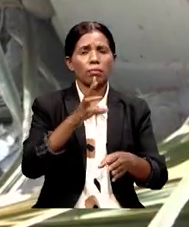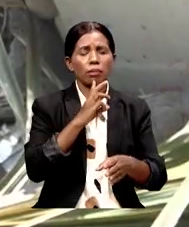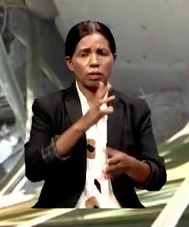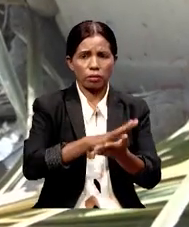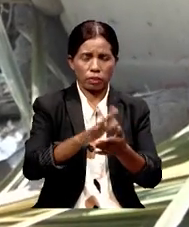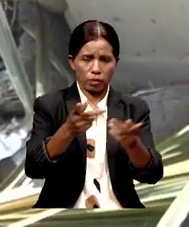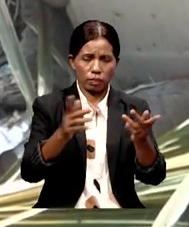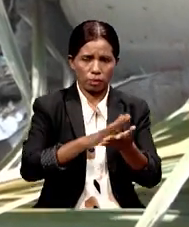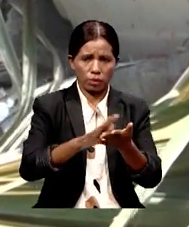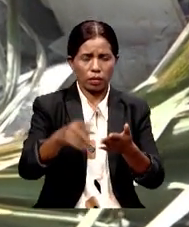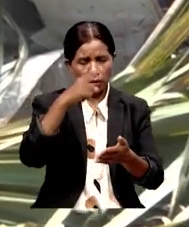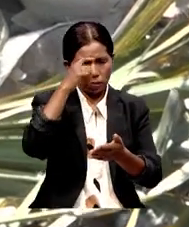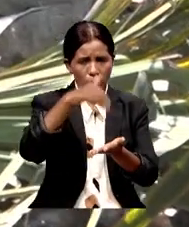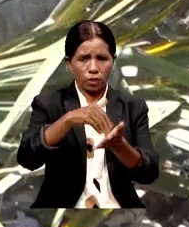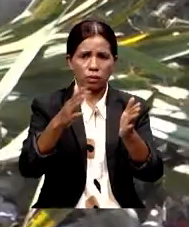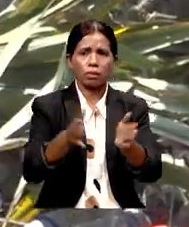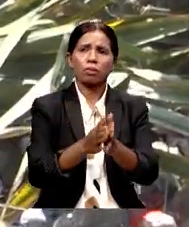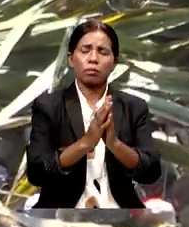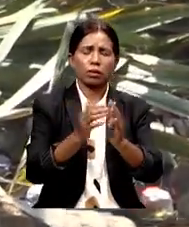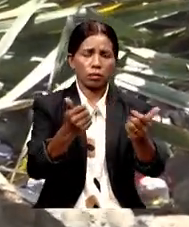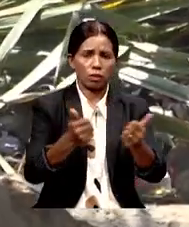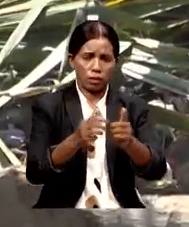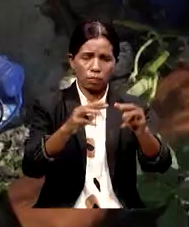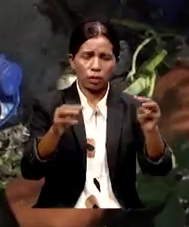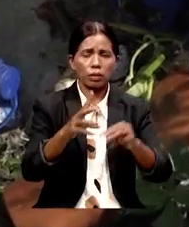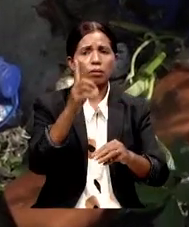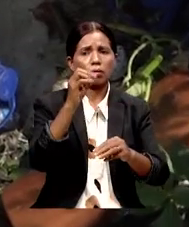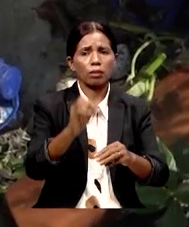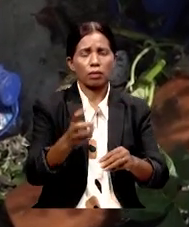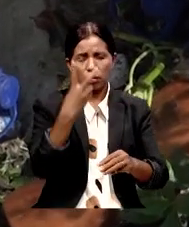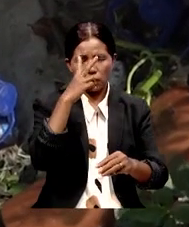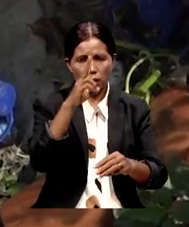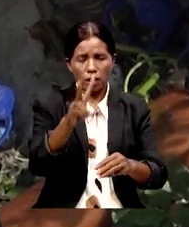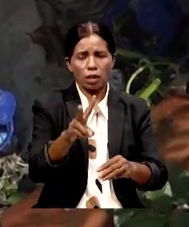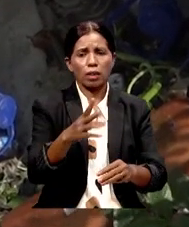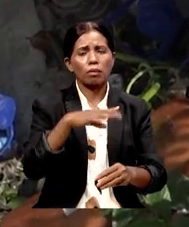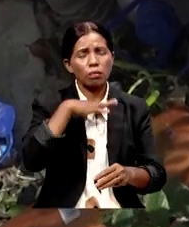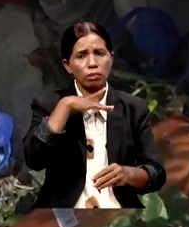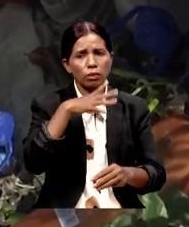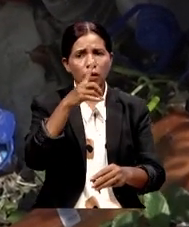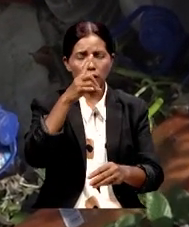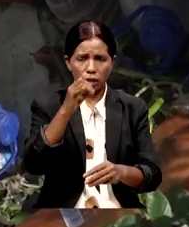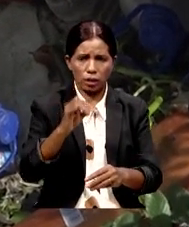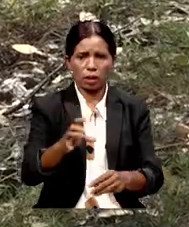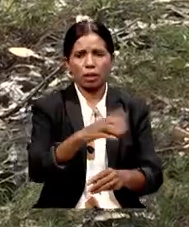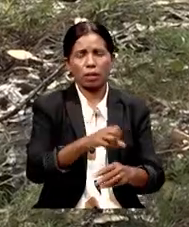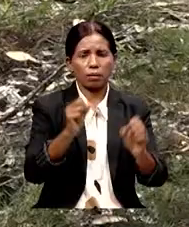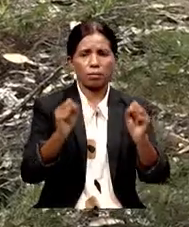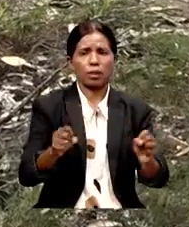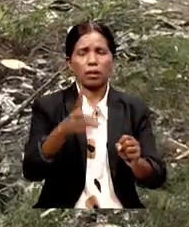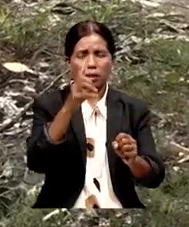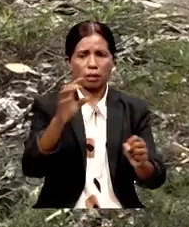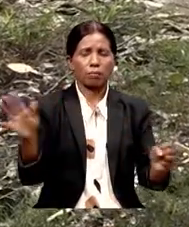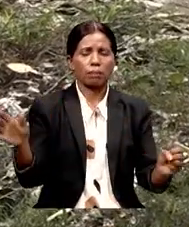no ambiente. Também né estudantes se ratou autoridade município Dili atuhalo gestão dia com lixo e a capital Dili, no né capital Dili